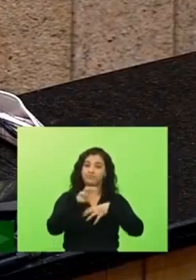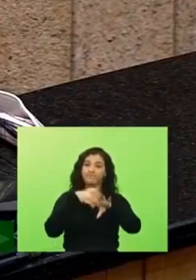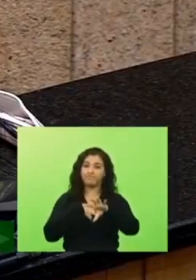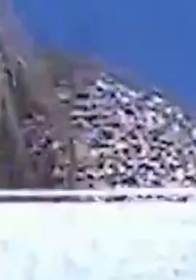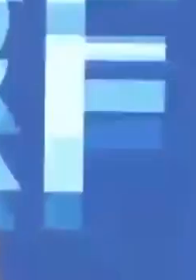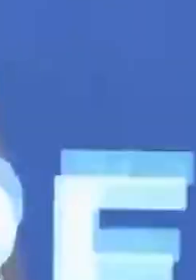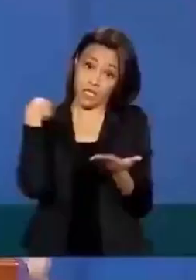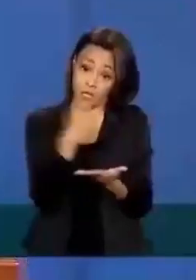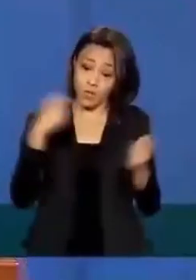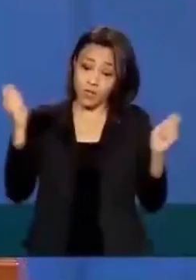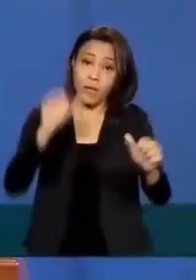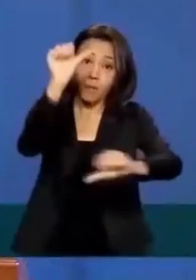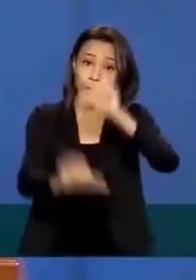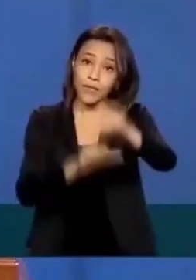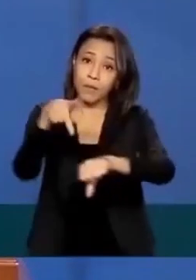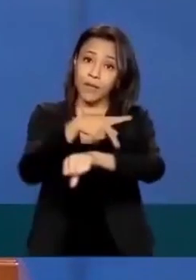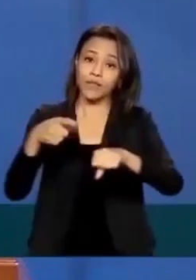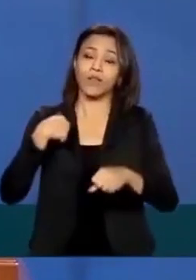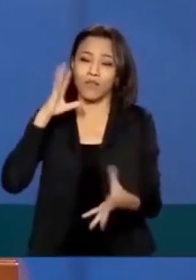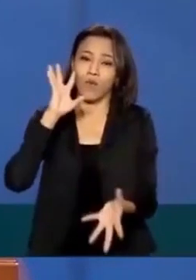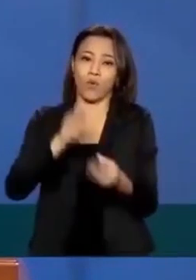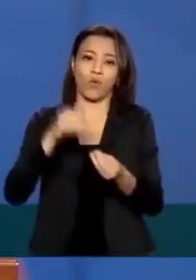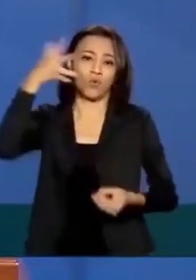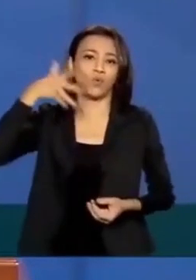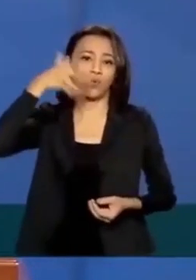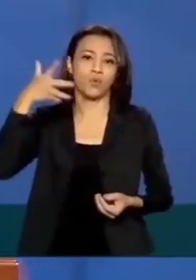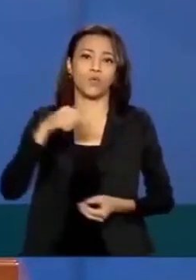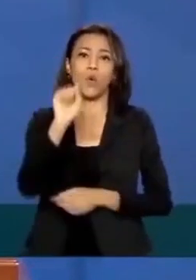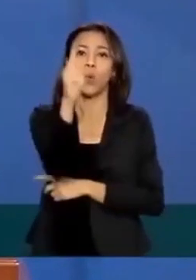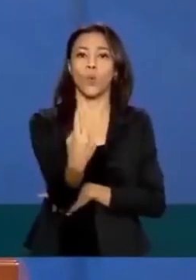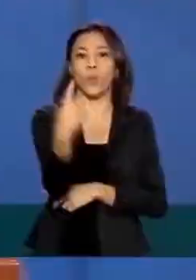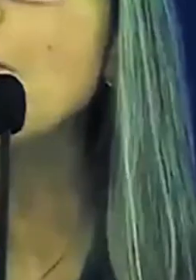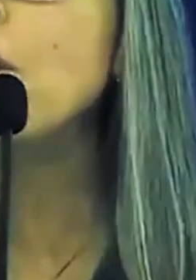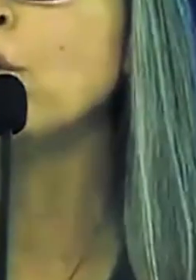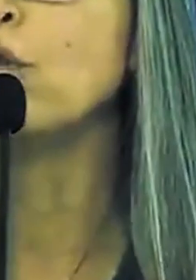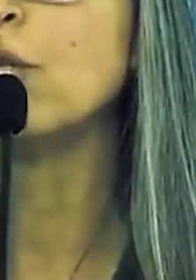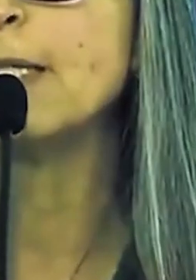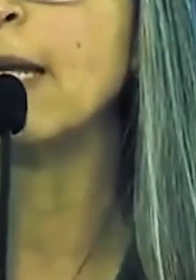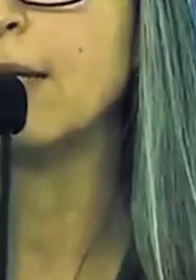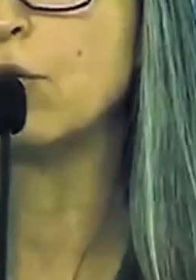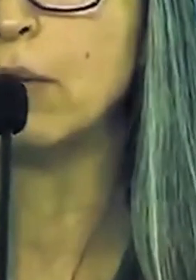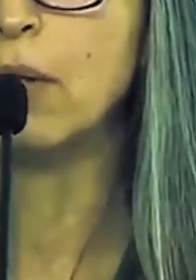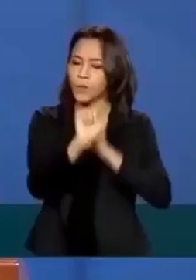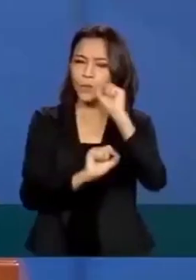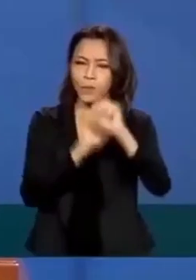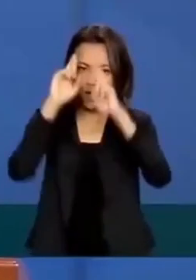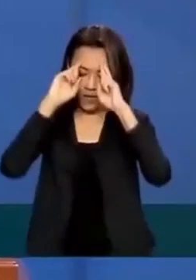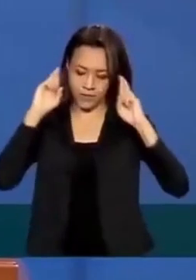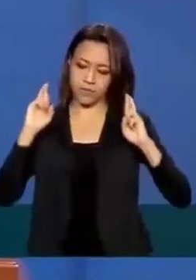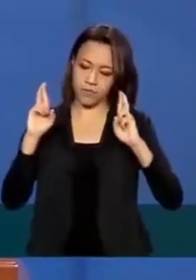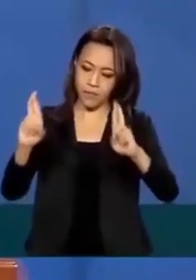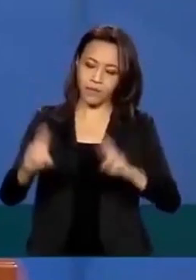as vítimas do corona. Eu queria encerrar a minha fala com um minuto de silêncio. Um minuto de silêncio.